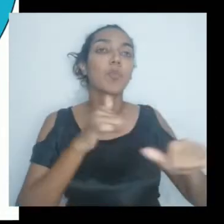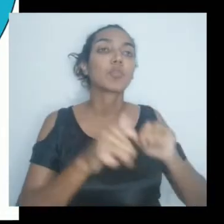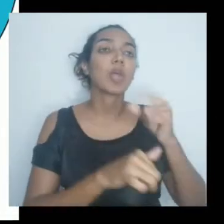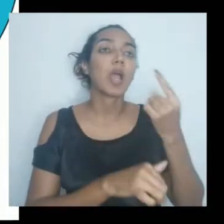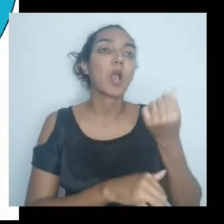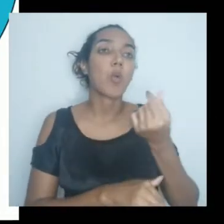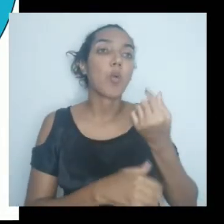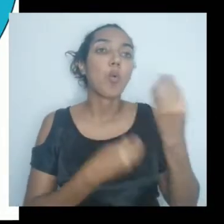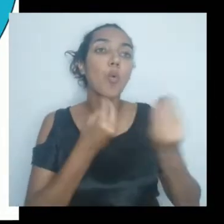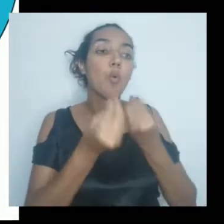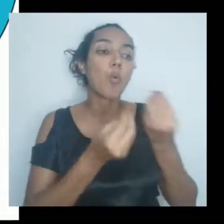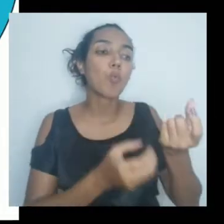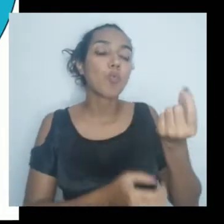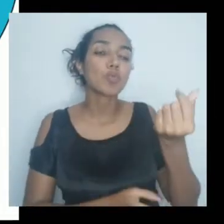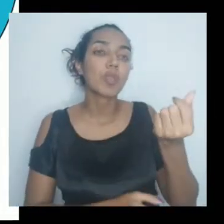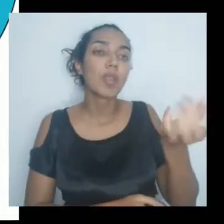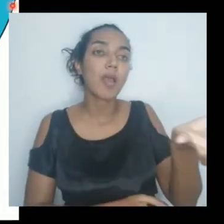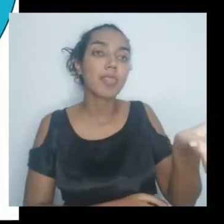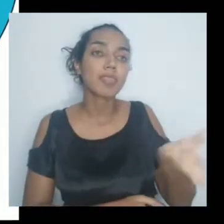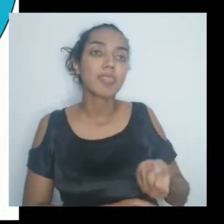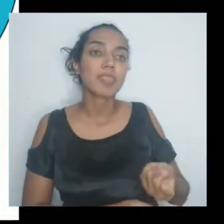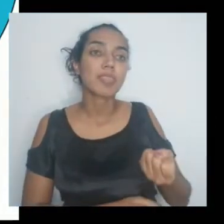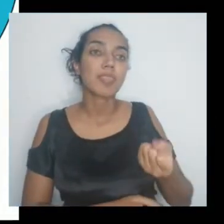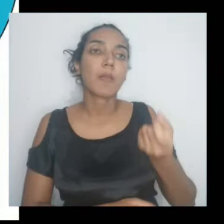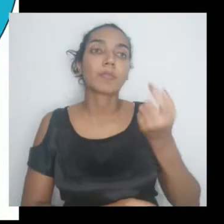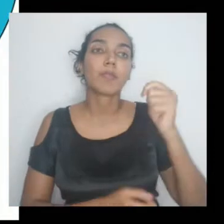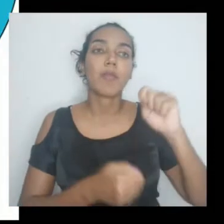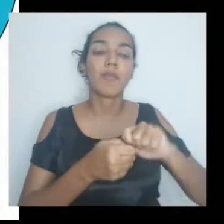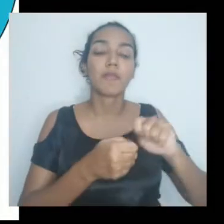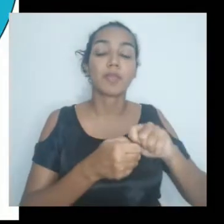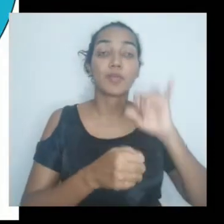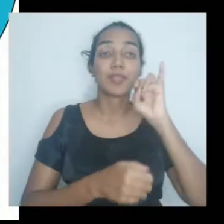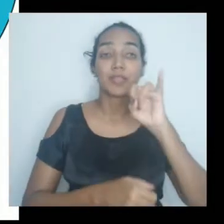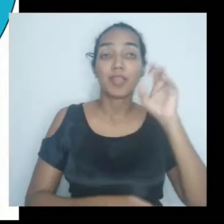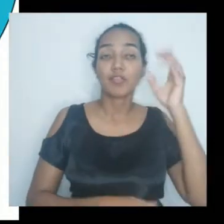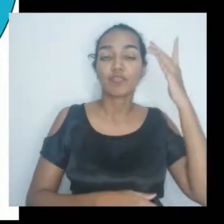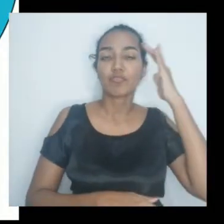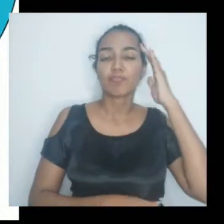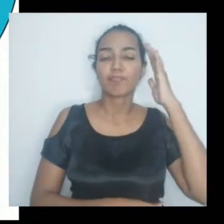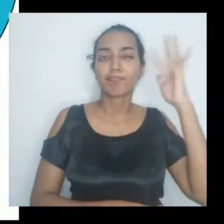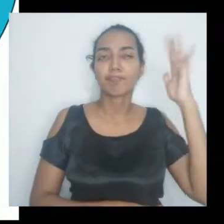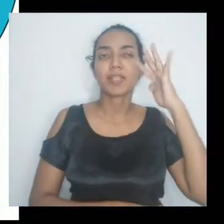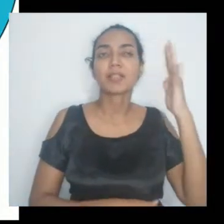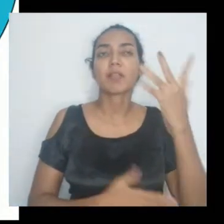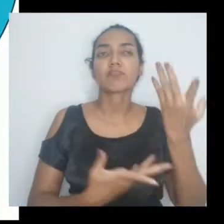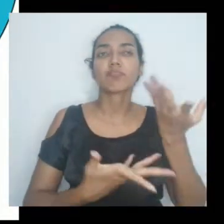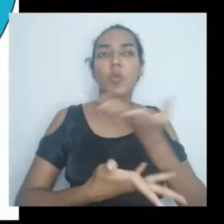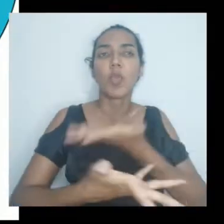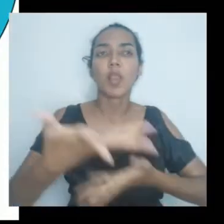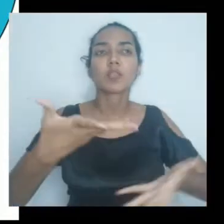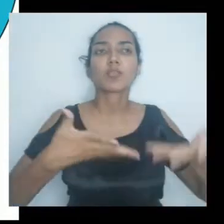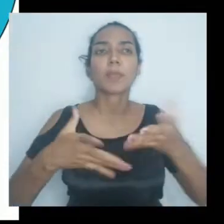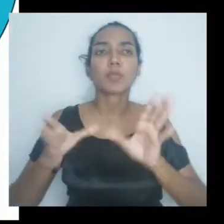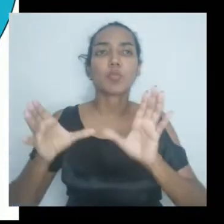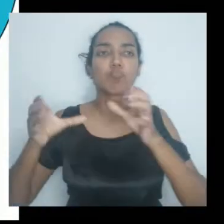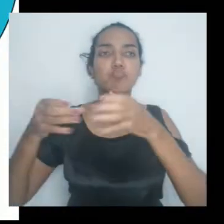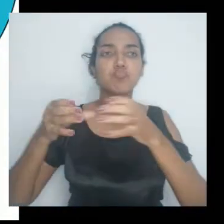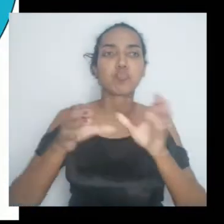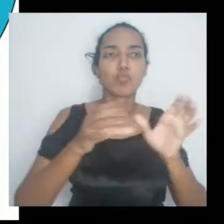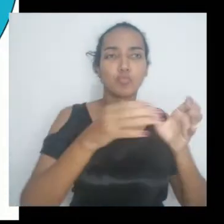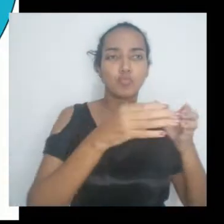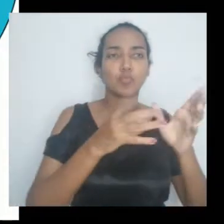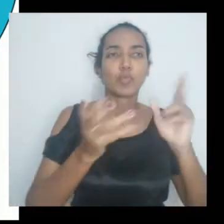determinada conta especial. Se a gente pensar no relacionamento de conjuntos e subconjuntos, como o próprio professor Vanilson já tinha explicado em vídeos anteriores,